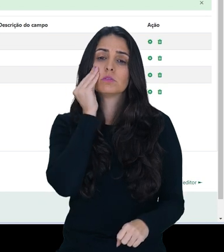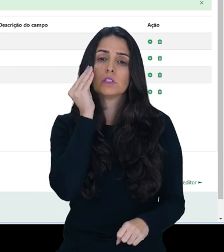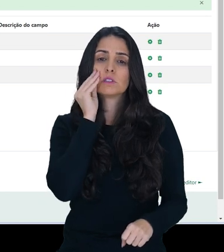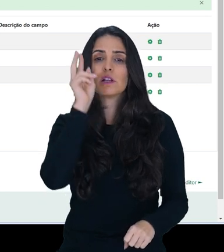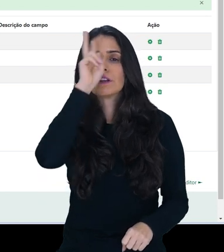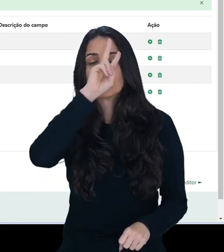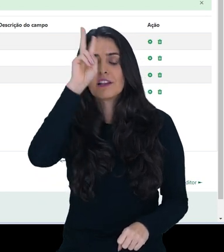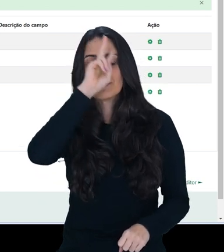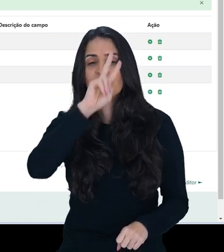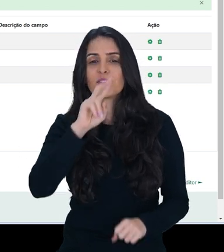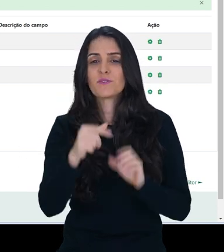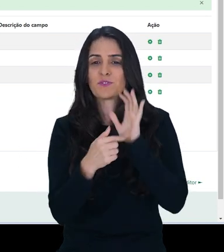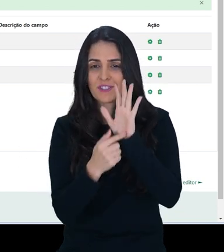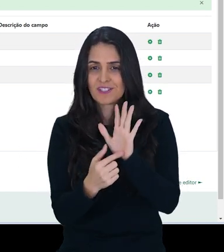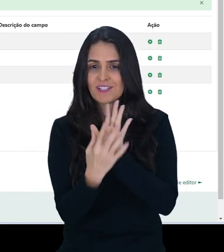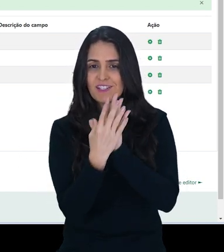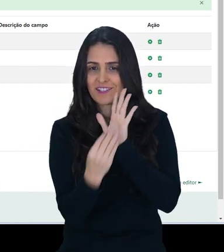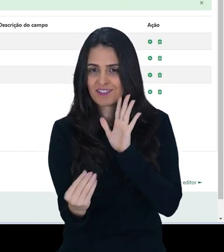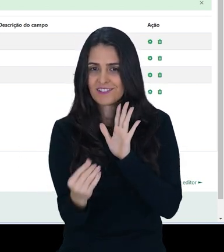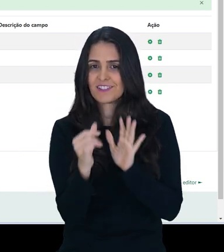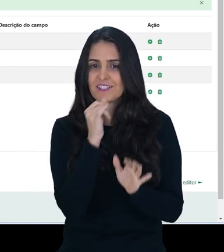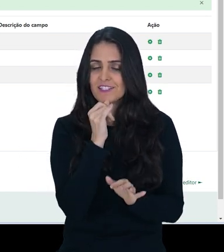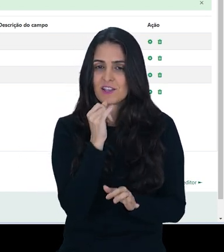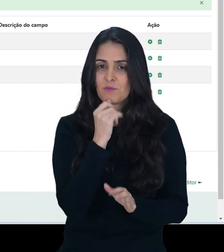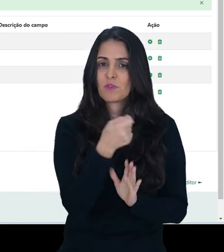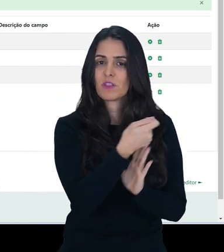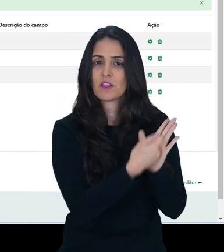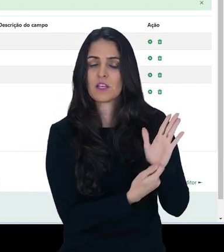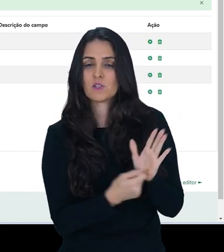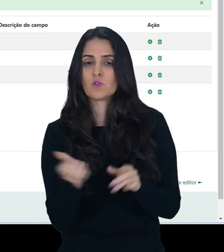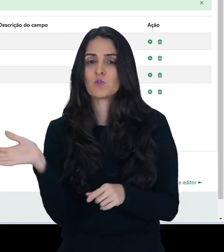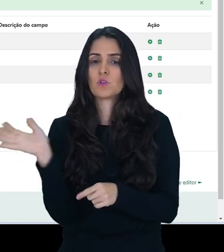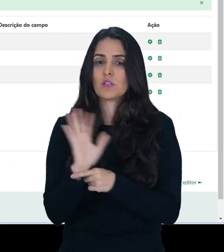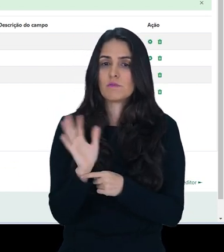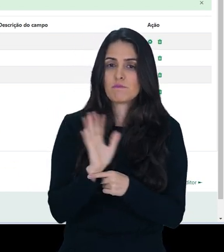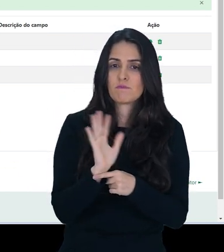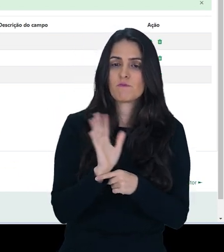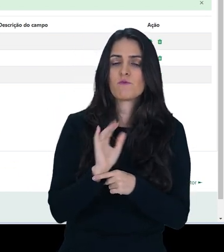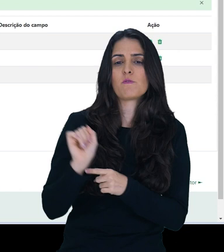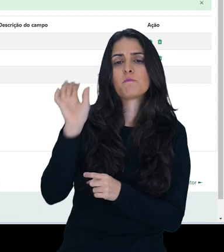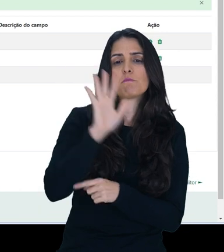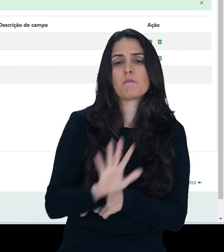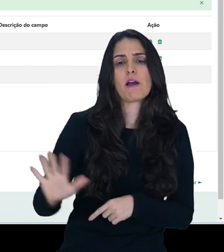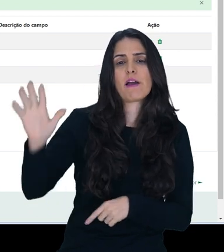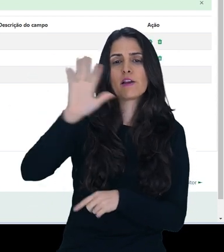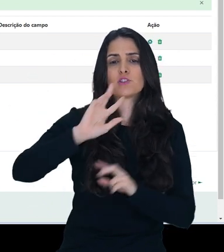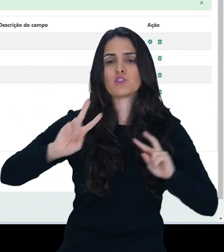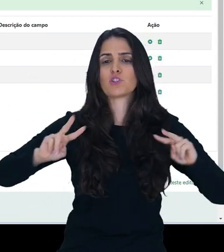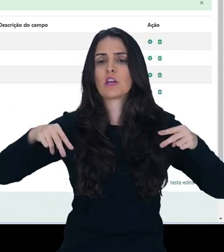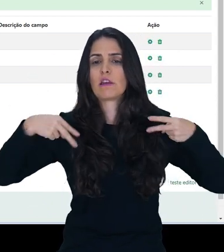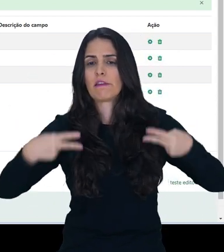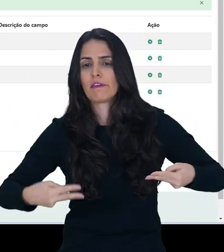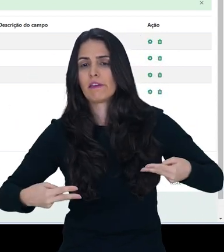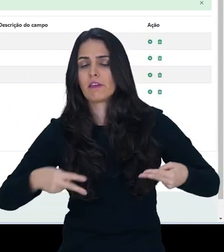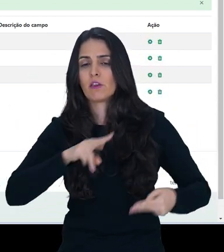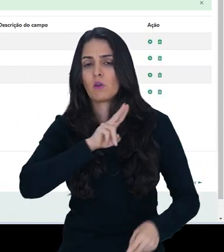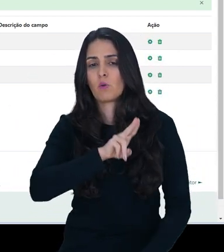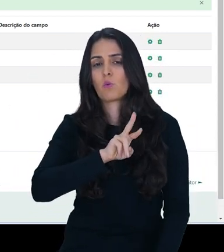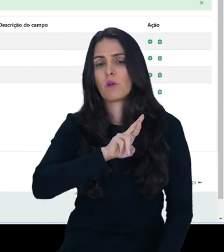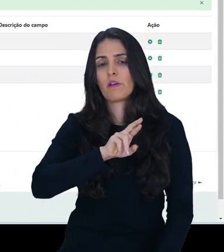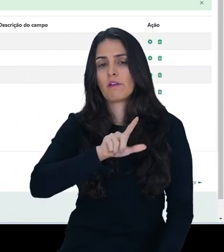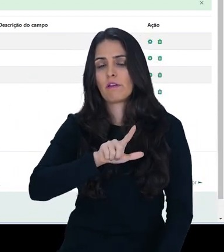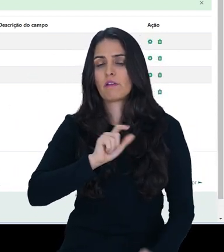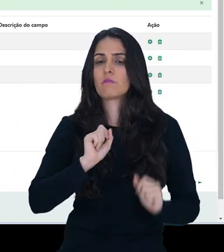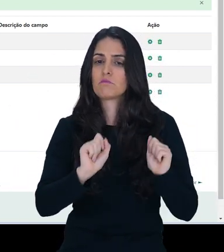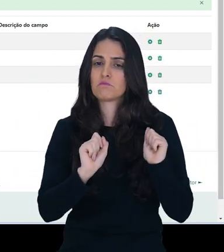nosso exemplo ali de base de dados tá então texto imagem que seria que o campo foto a URL você